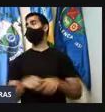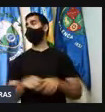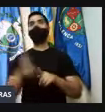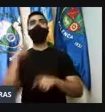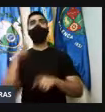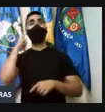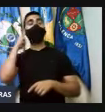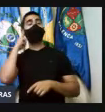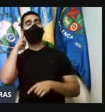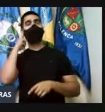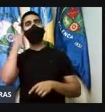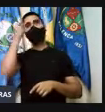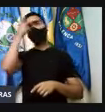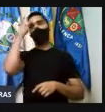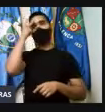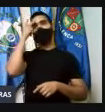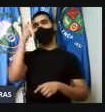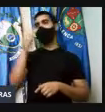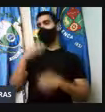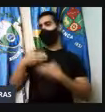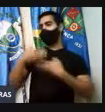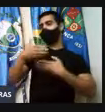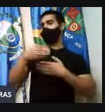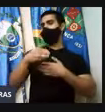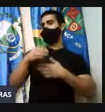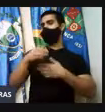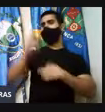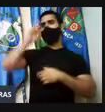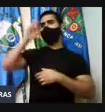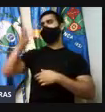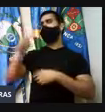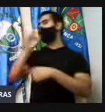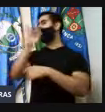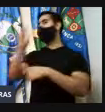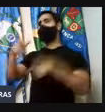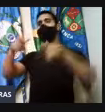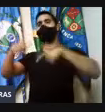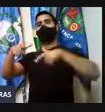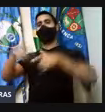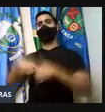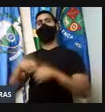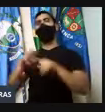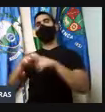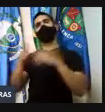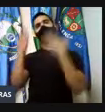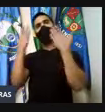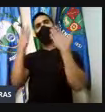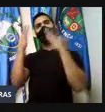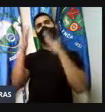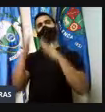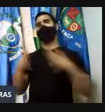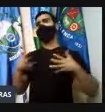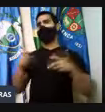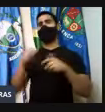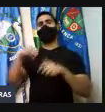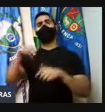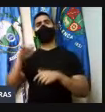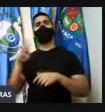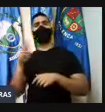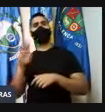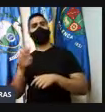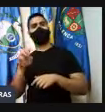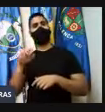escutar daqueles que estão na linha de frente de cada setor. Então, quero parabenizar a todos, a vereadora Michele, o doutor Saulo